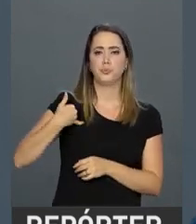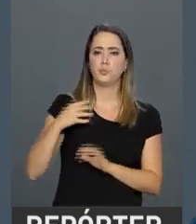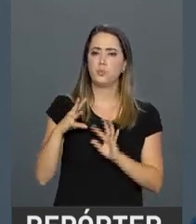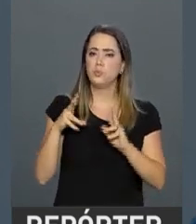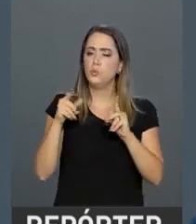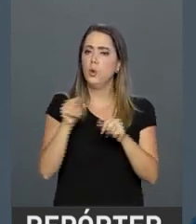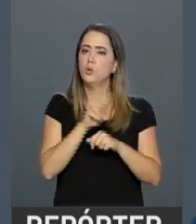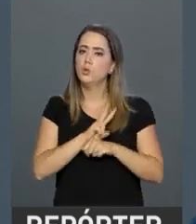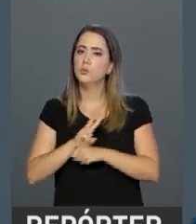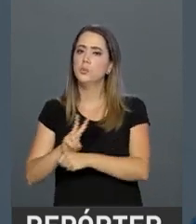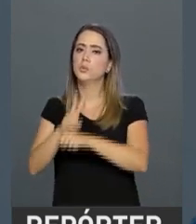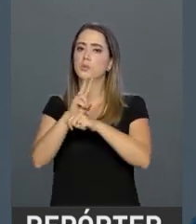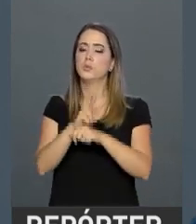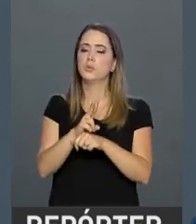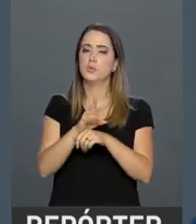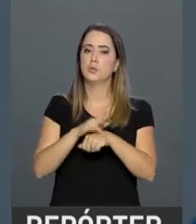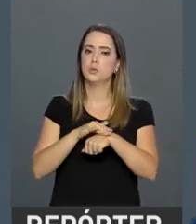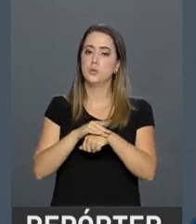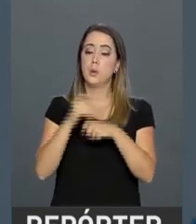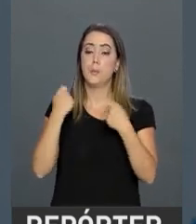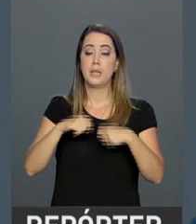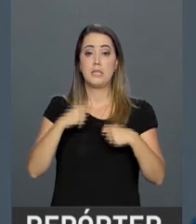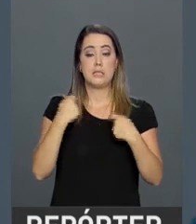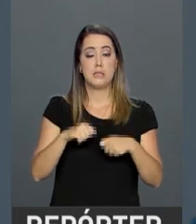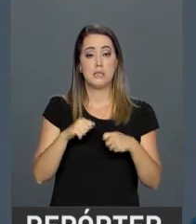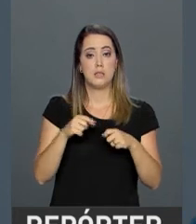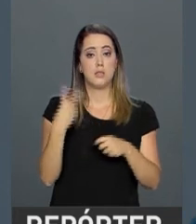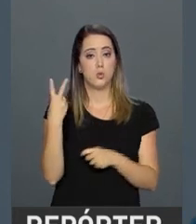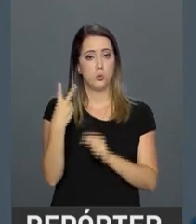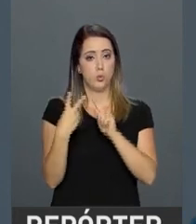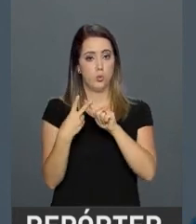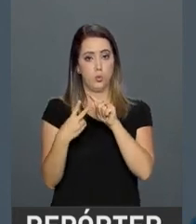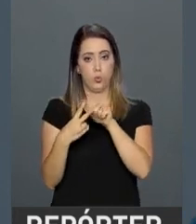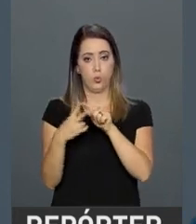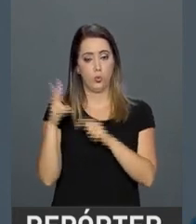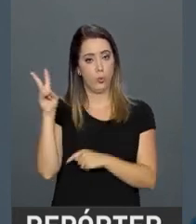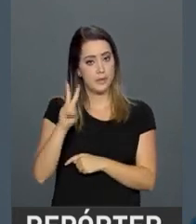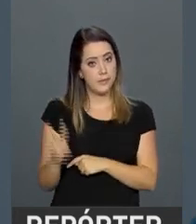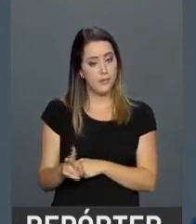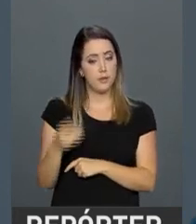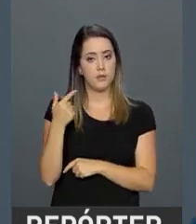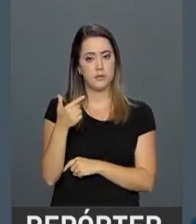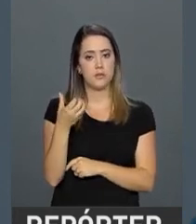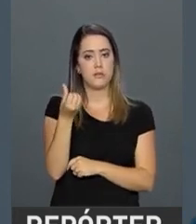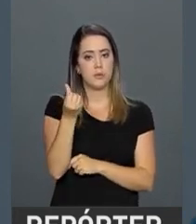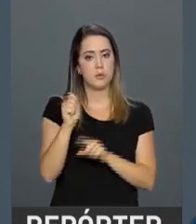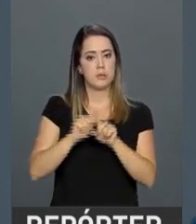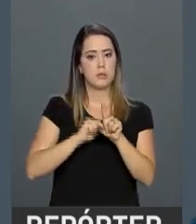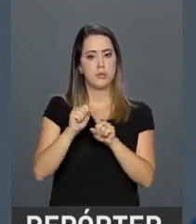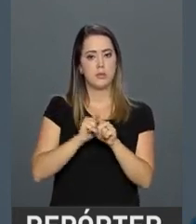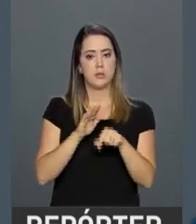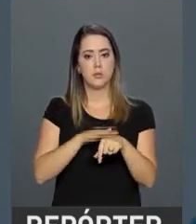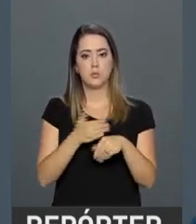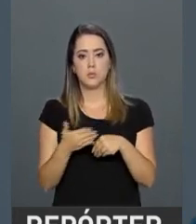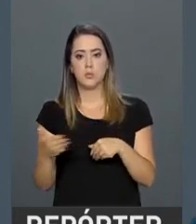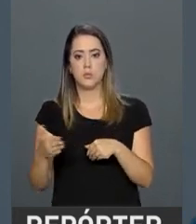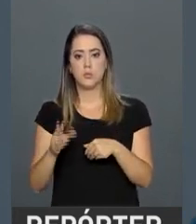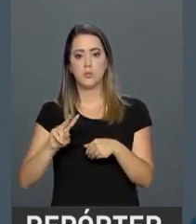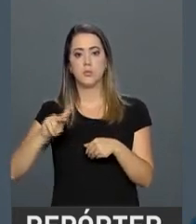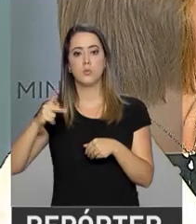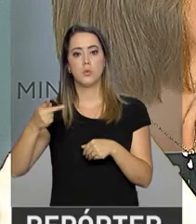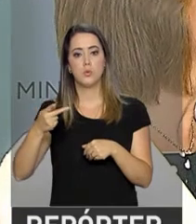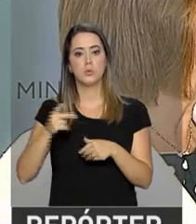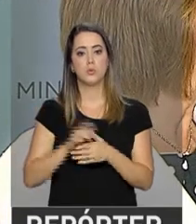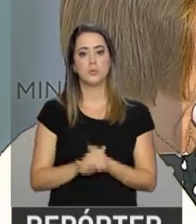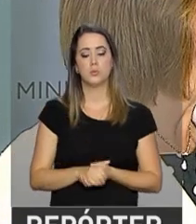protegido contra a doença é preciso tomar as duas doses da vacina com intervalo de seis meses entre uma dose e outra